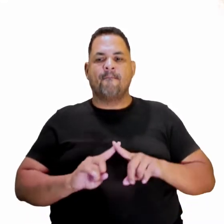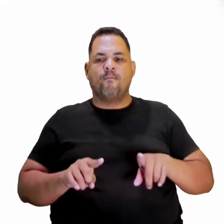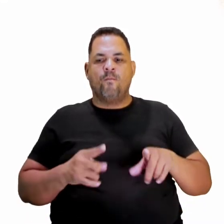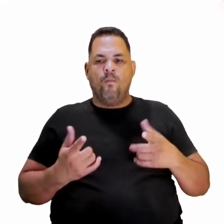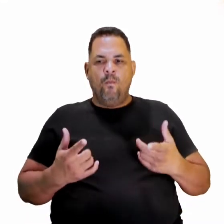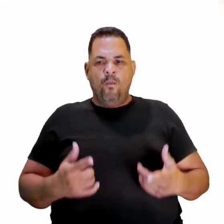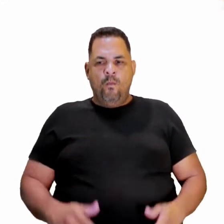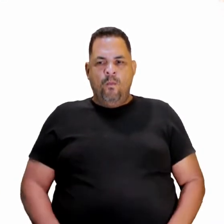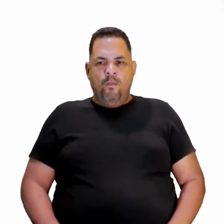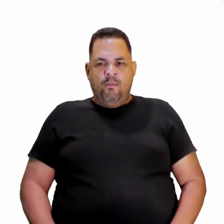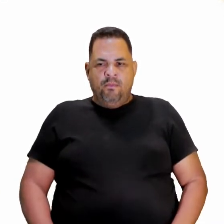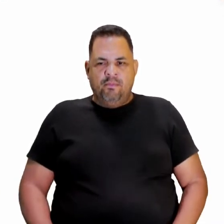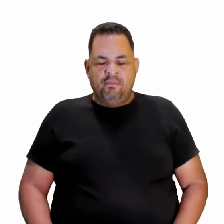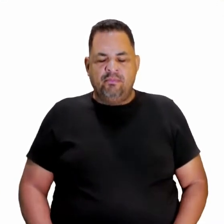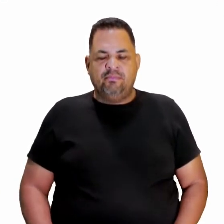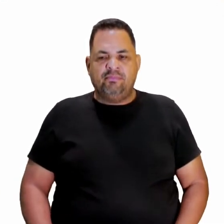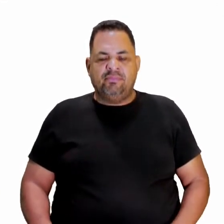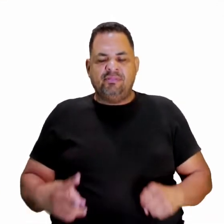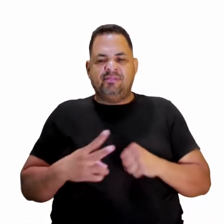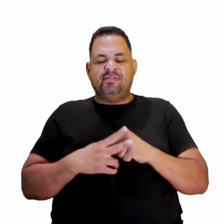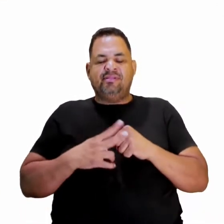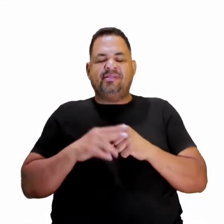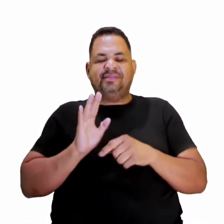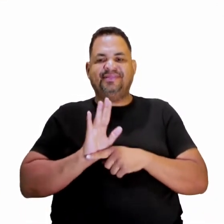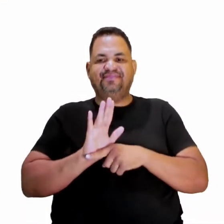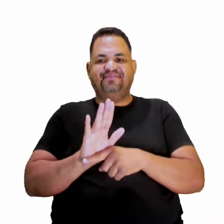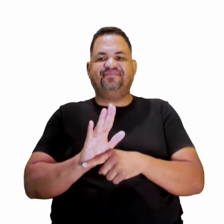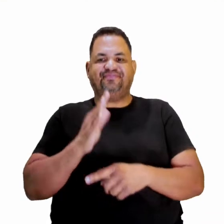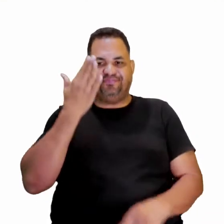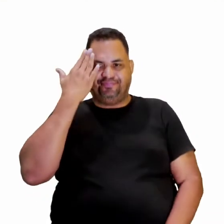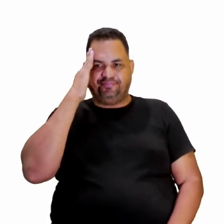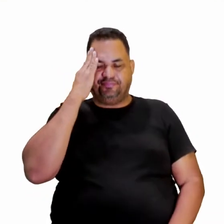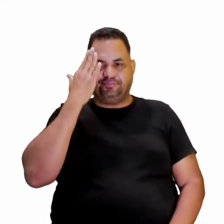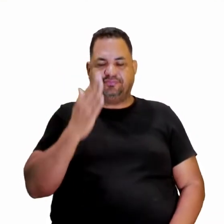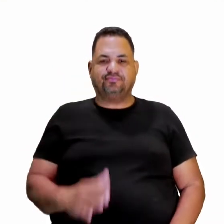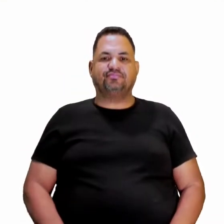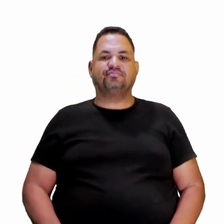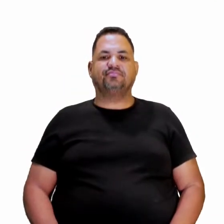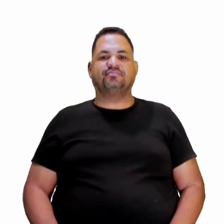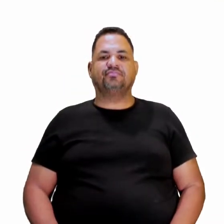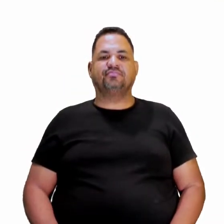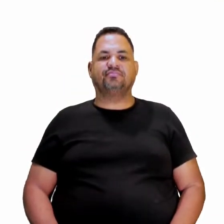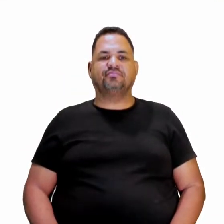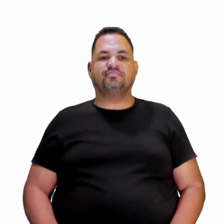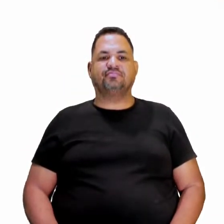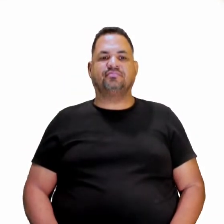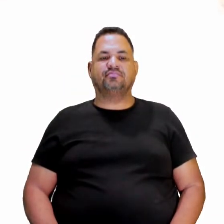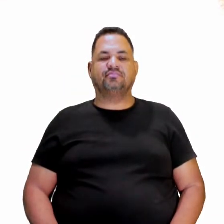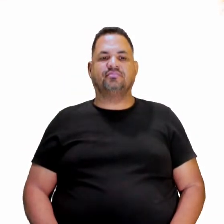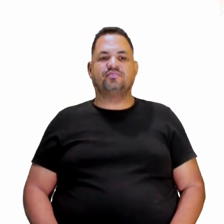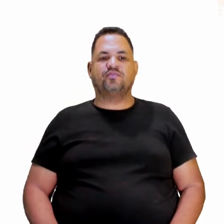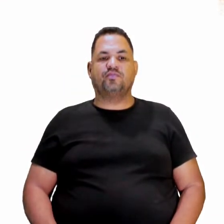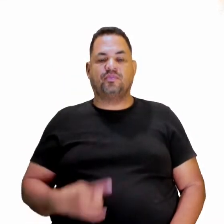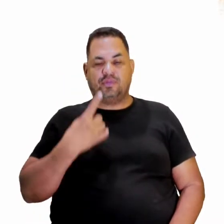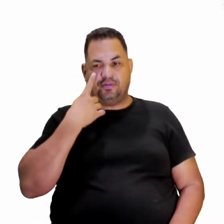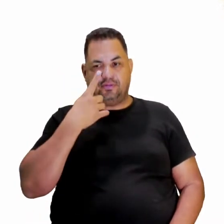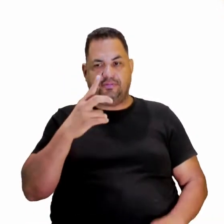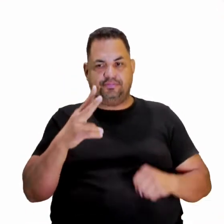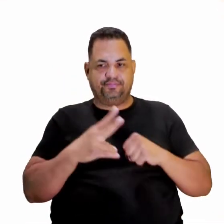tem o auxílio do verbo auxiliar. Entenderam? Vamos no see, verbo